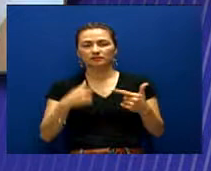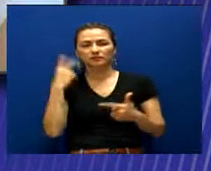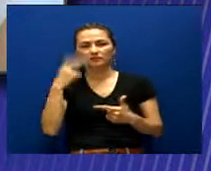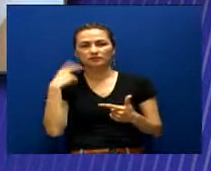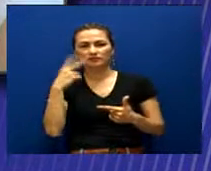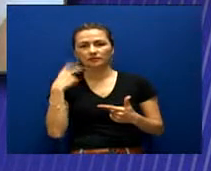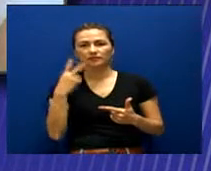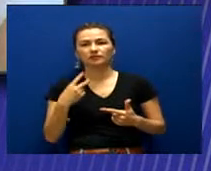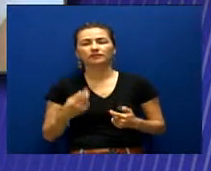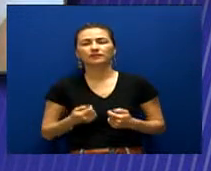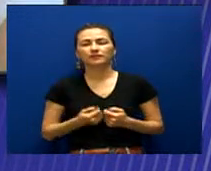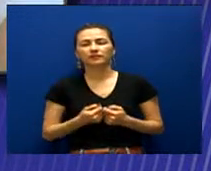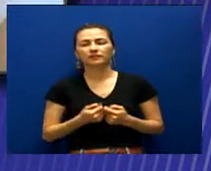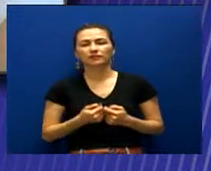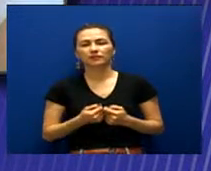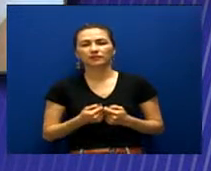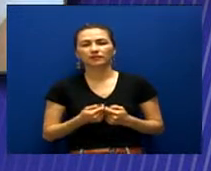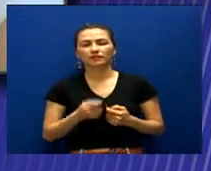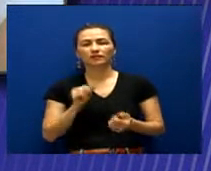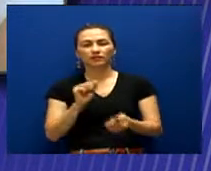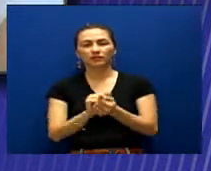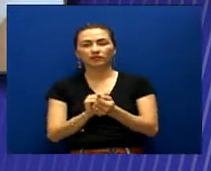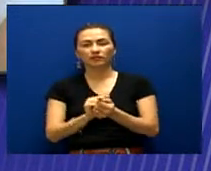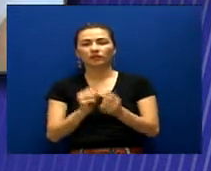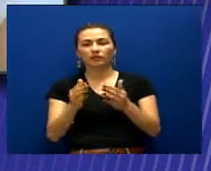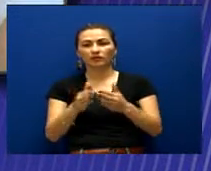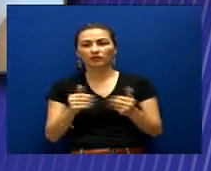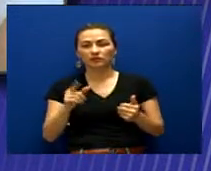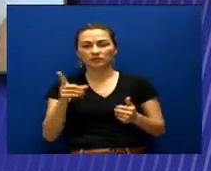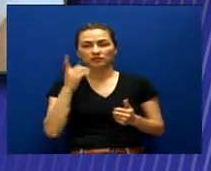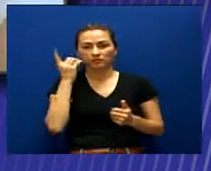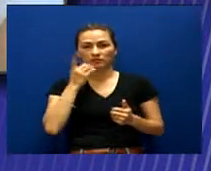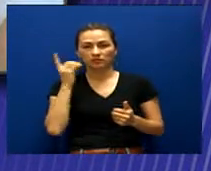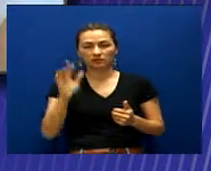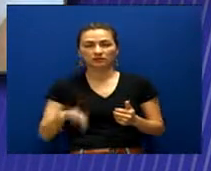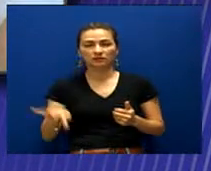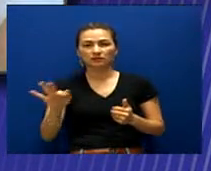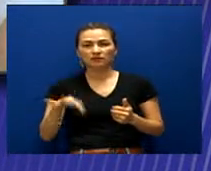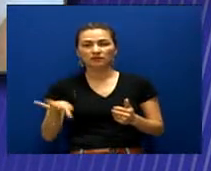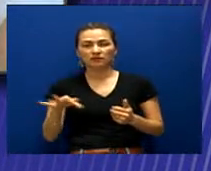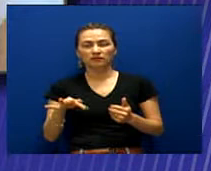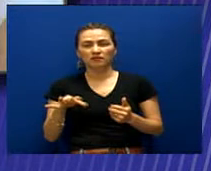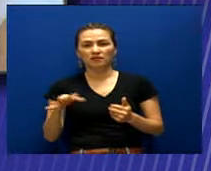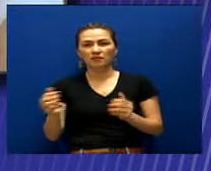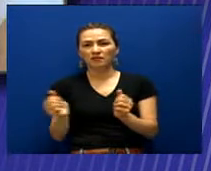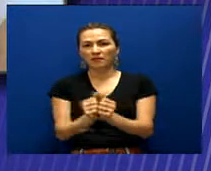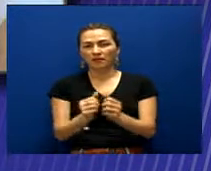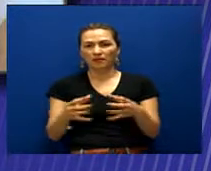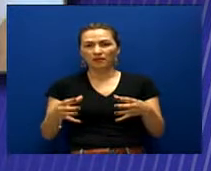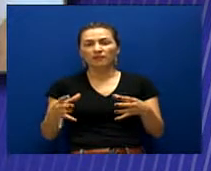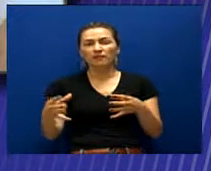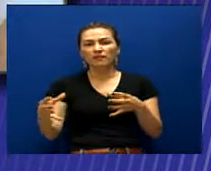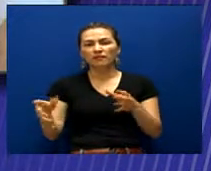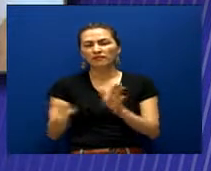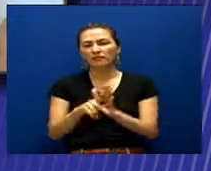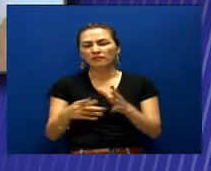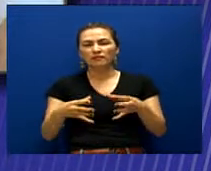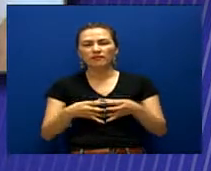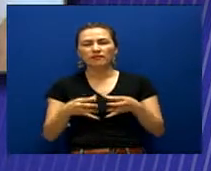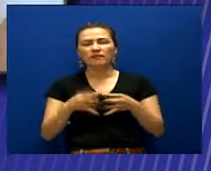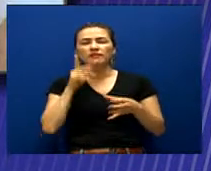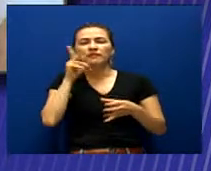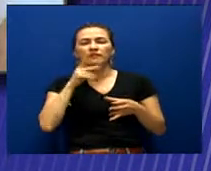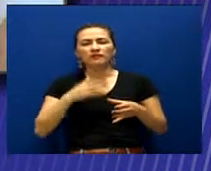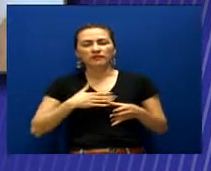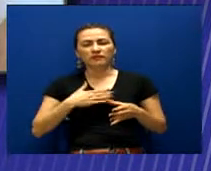cuidado de enviar e vou também buscar junto aos deputados do meu partido emendas para a Santa Casa, desde que o governador cumpra as